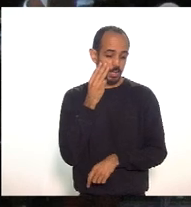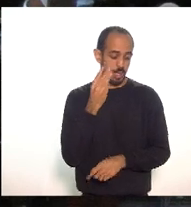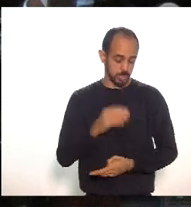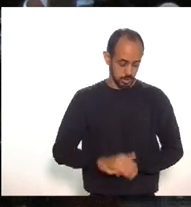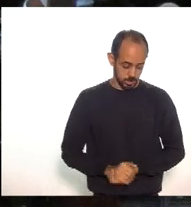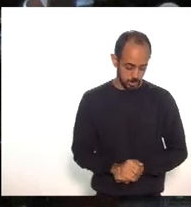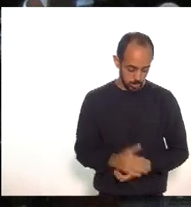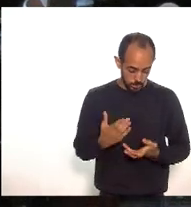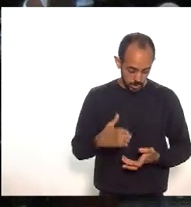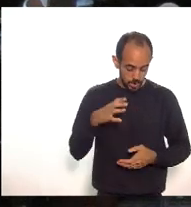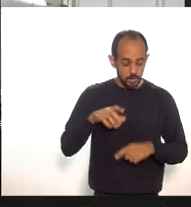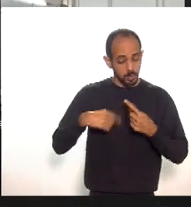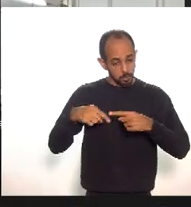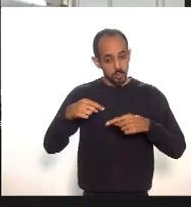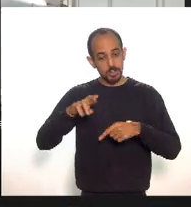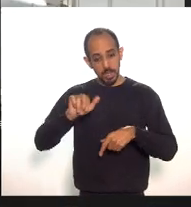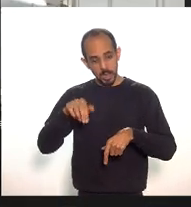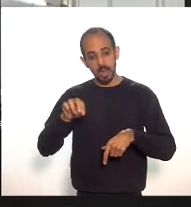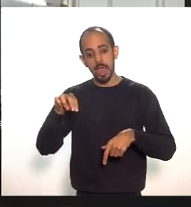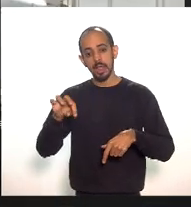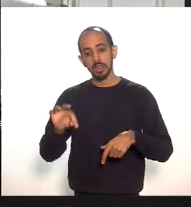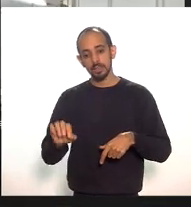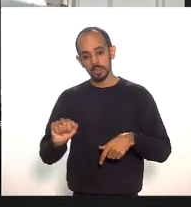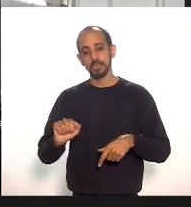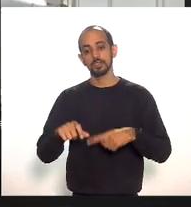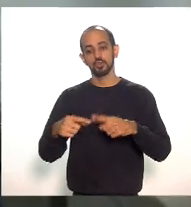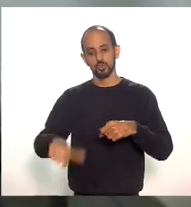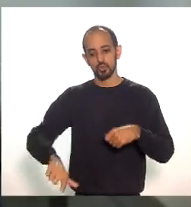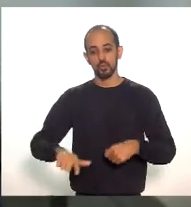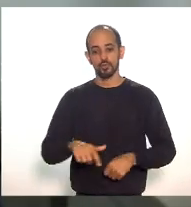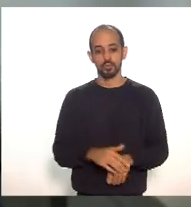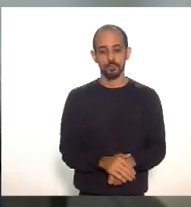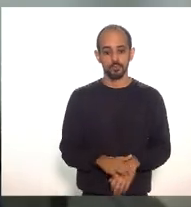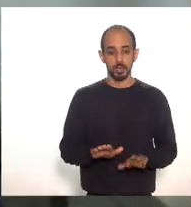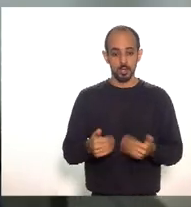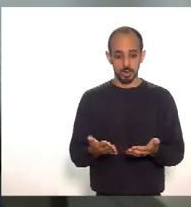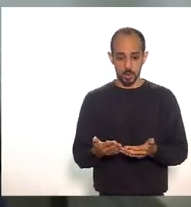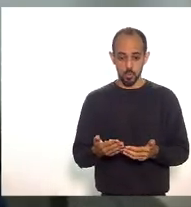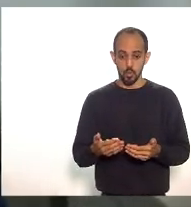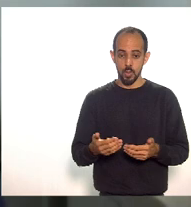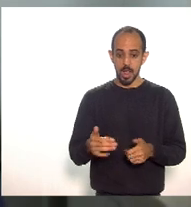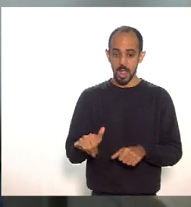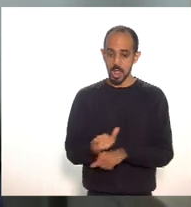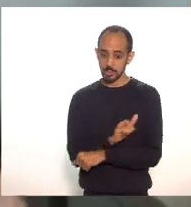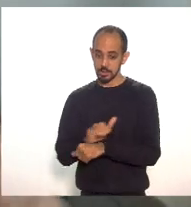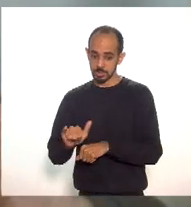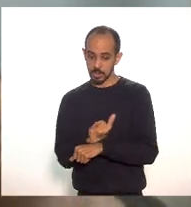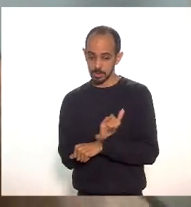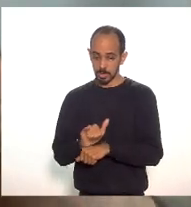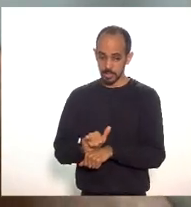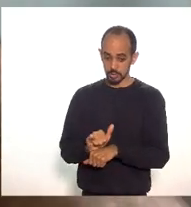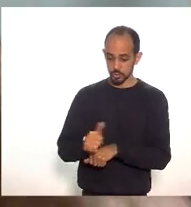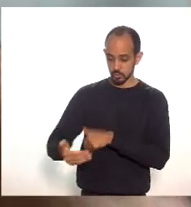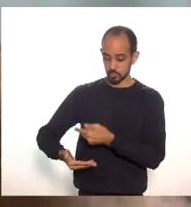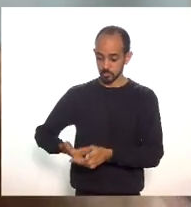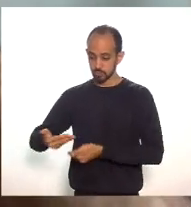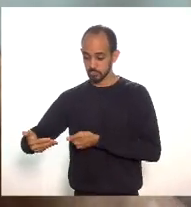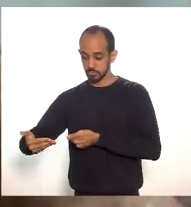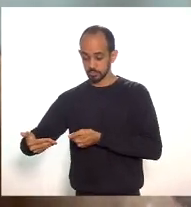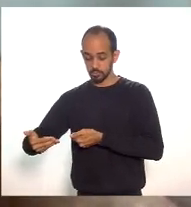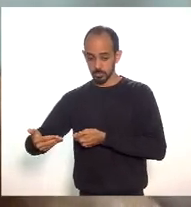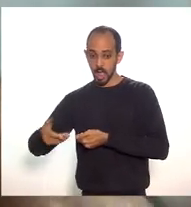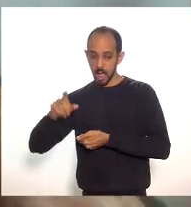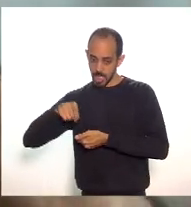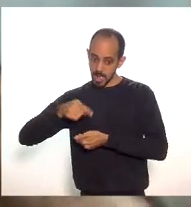seguida e depois vamos ouvir a autora e olha só a mediação sempre a